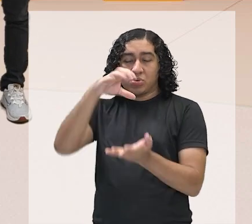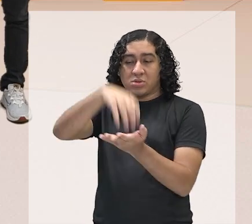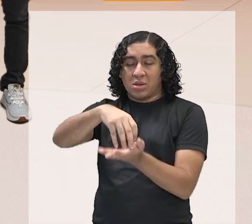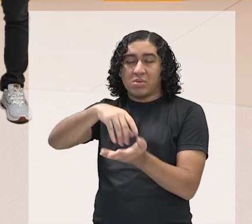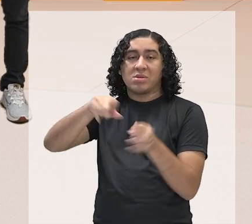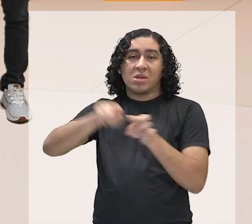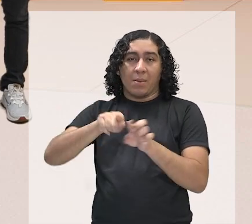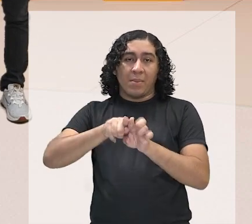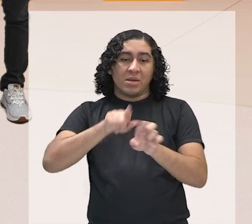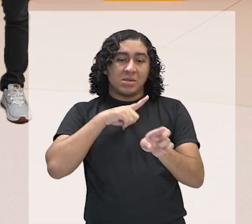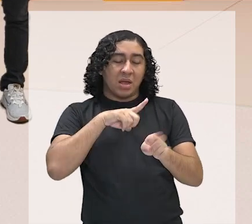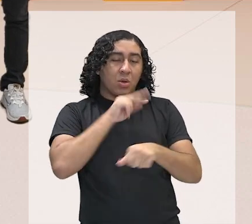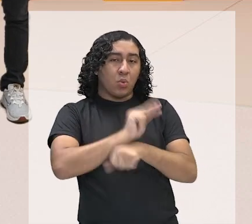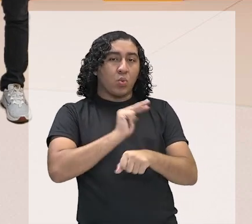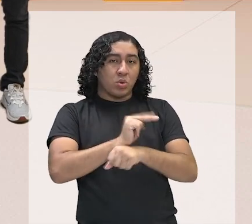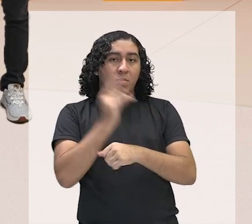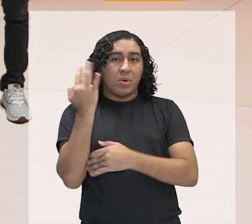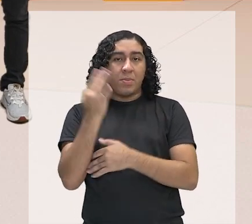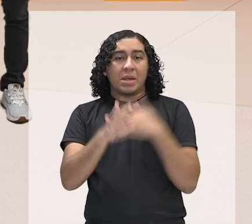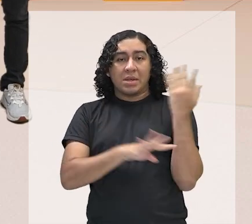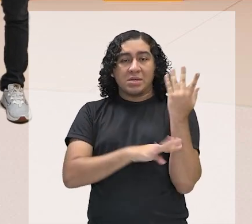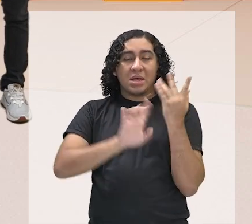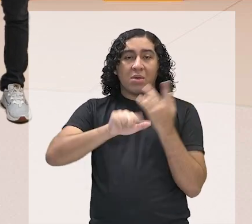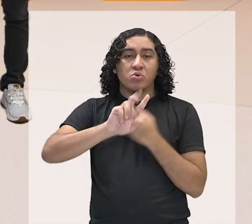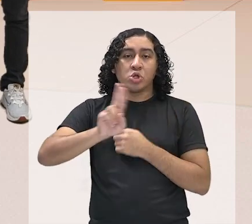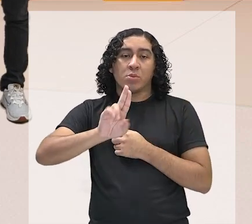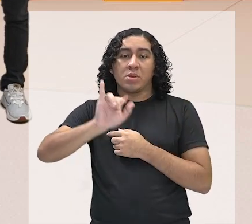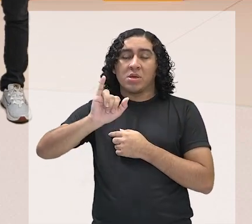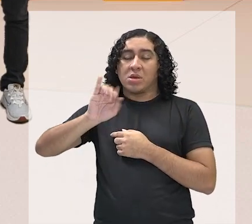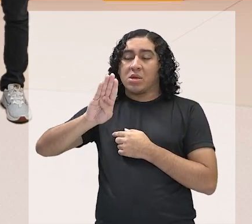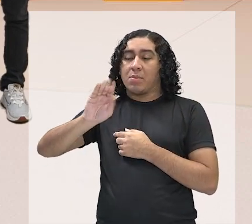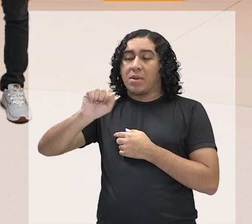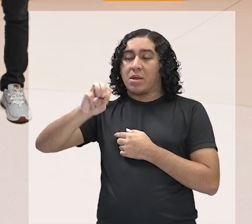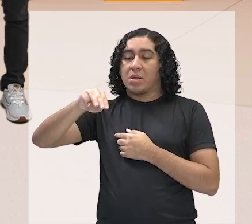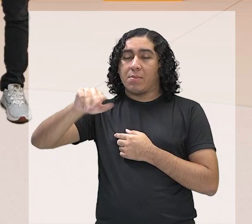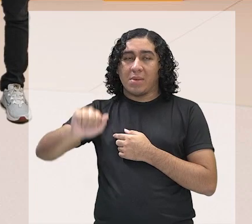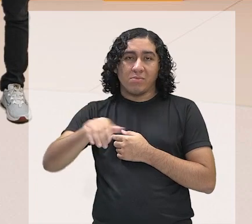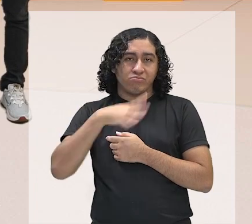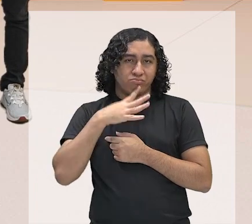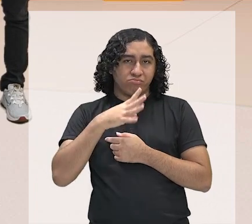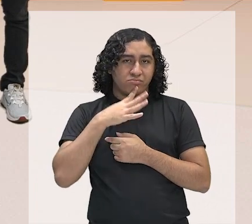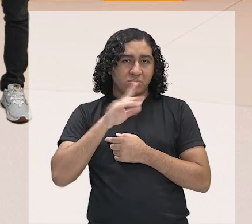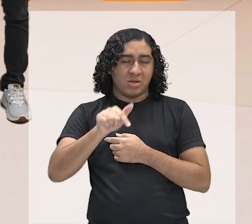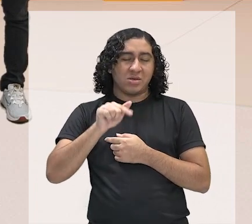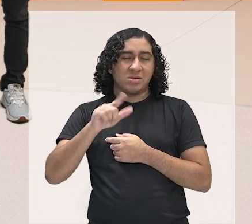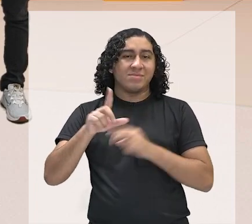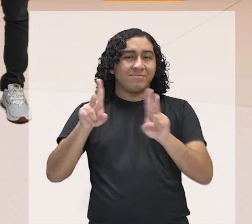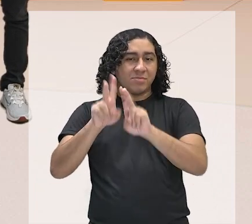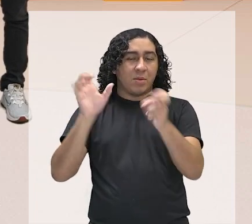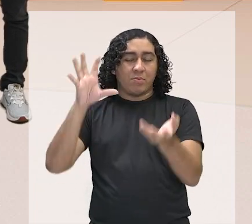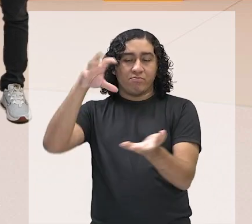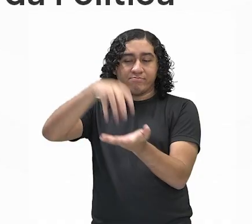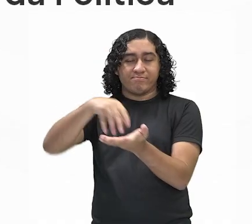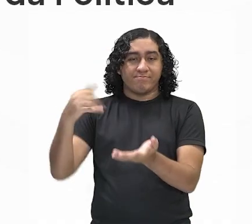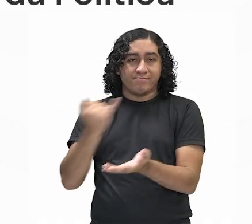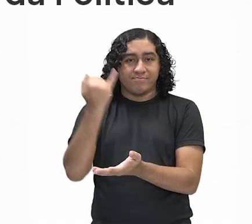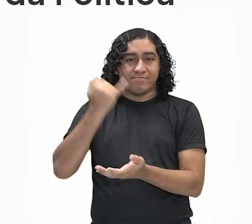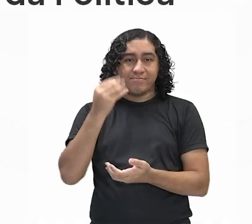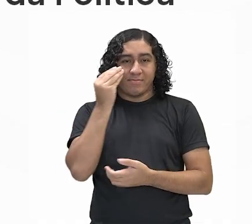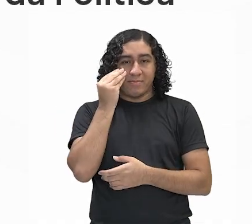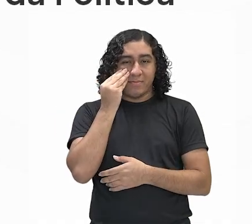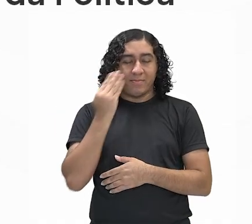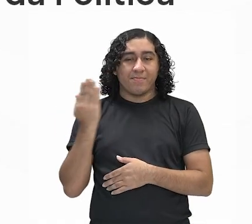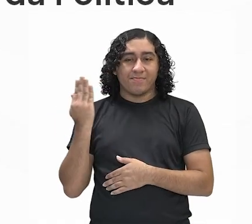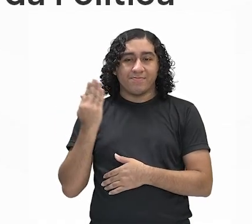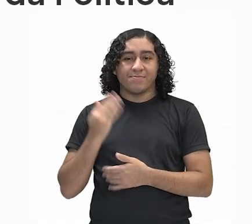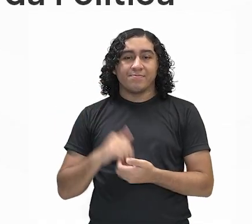na promoção do desenvolvimento sustentável, que é o IBAMA. Vamos conhecer um pouco mais desse importante órgão do nosso país. Acompanhe